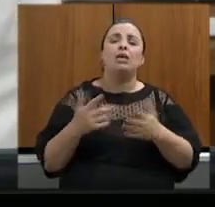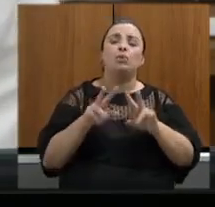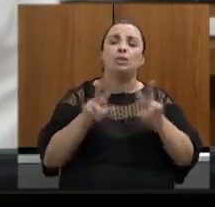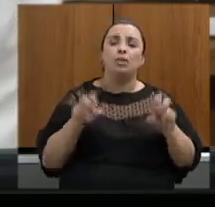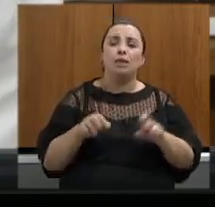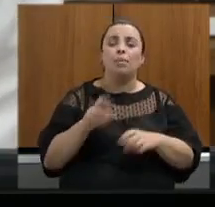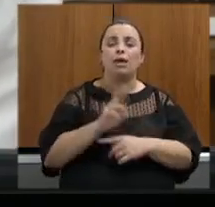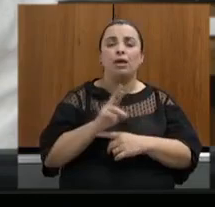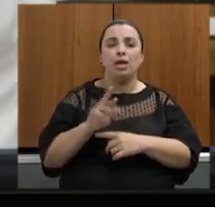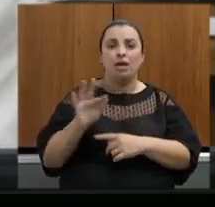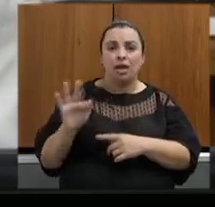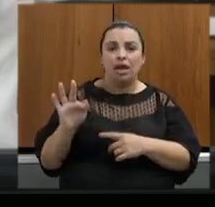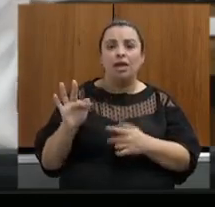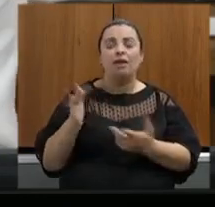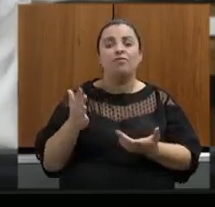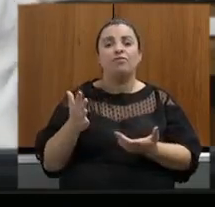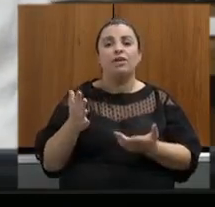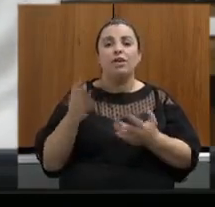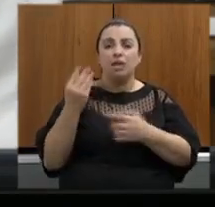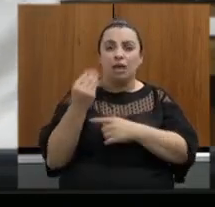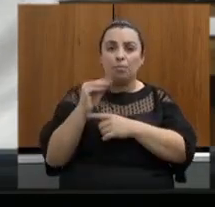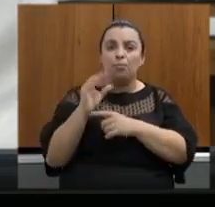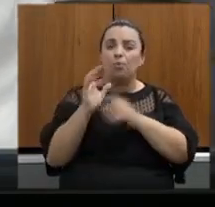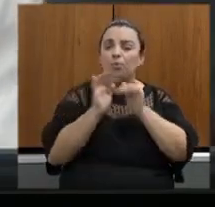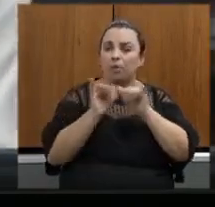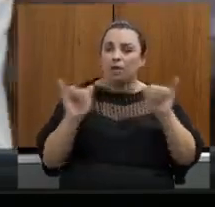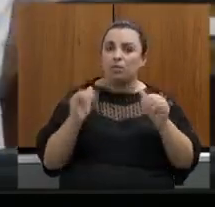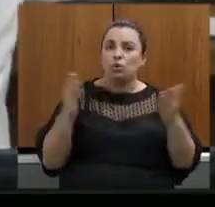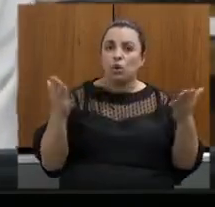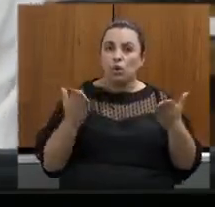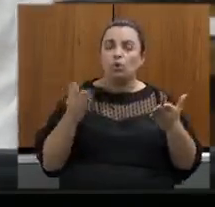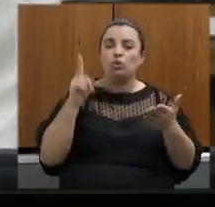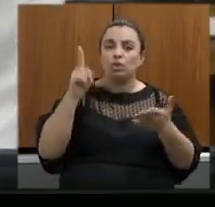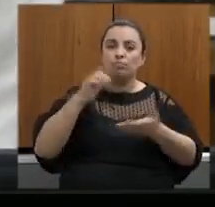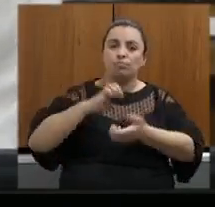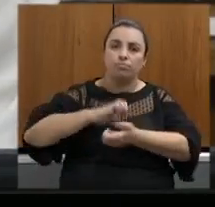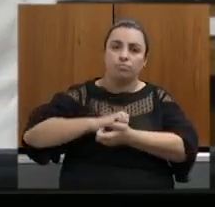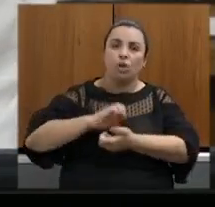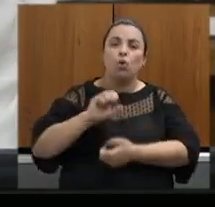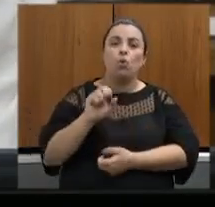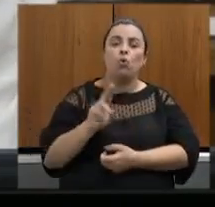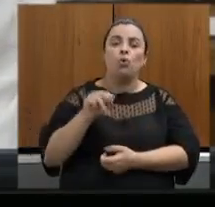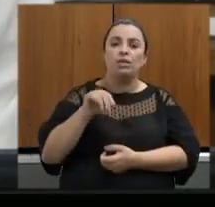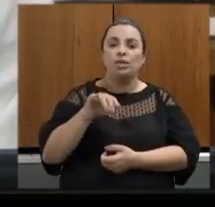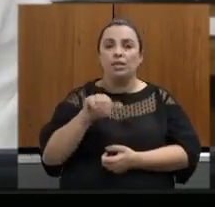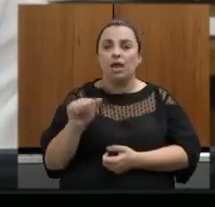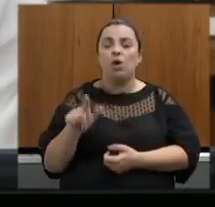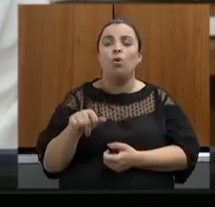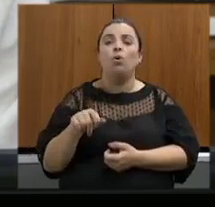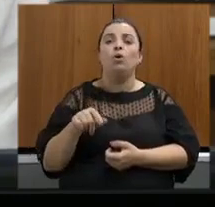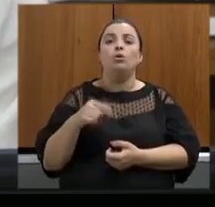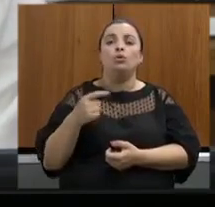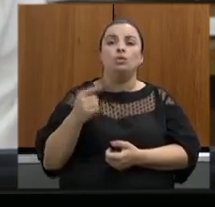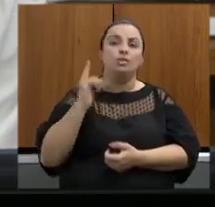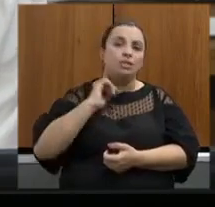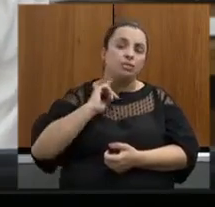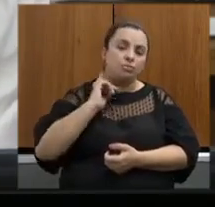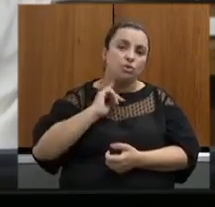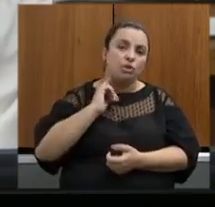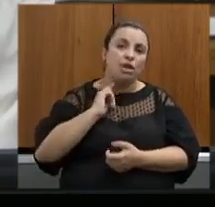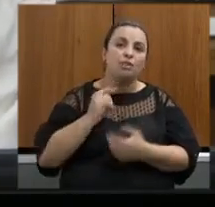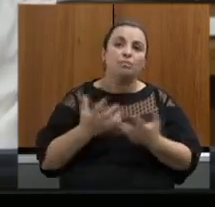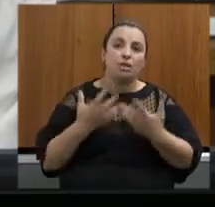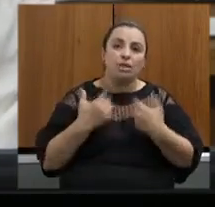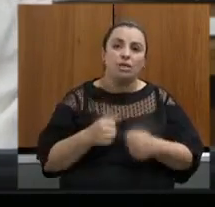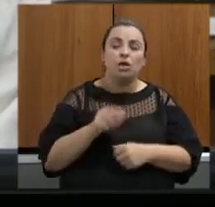EA publicação na data de hoje pela união da habilitação do Estado de Minas Gerais para a eventual